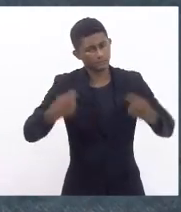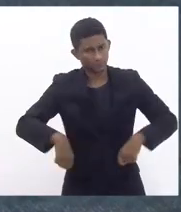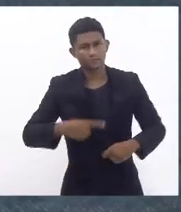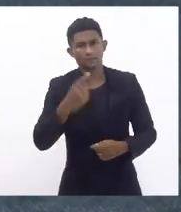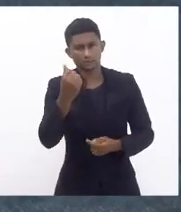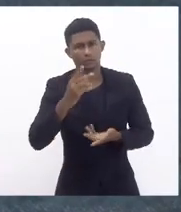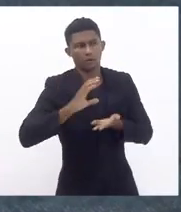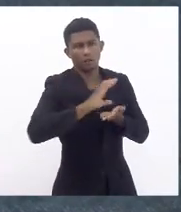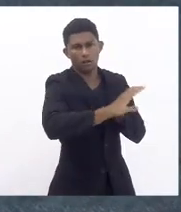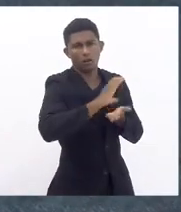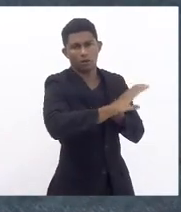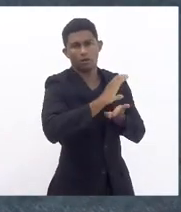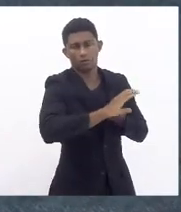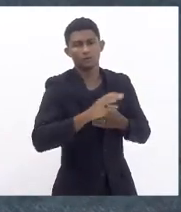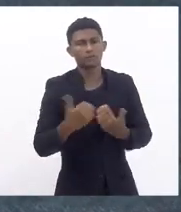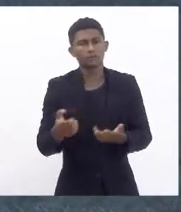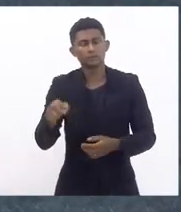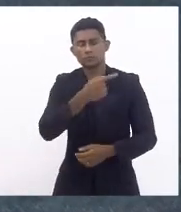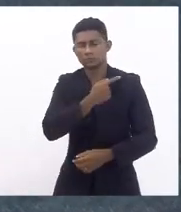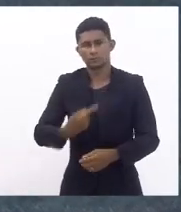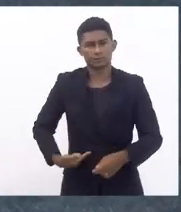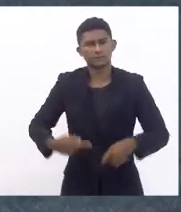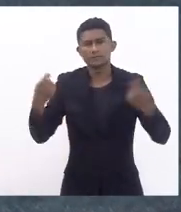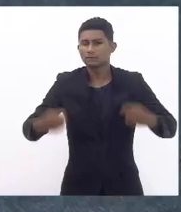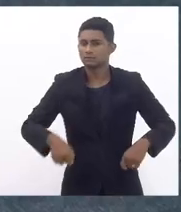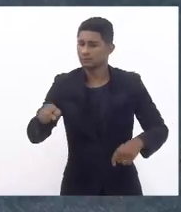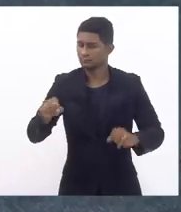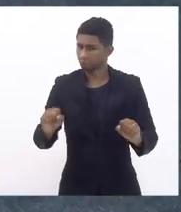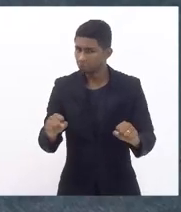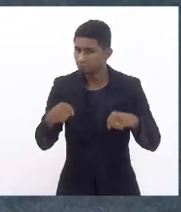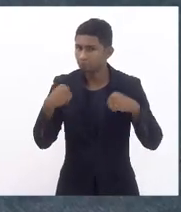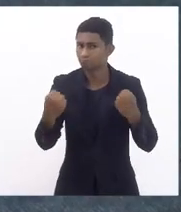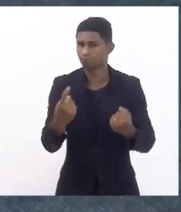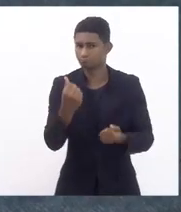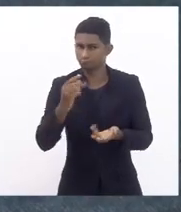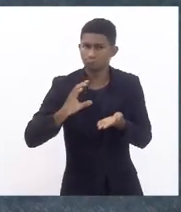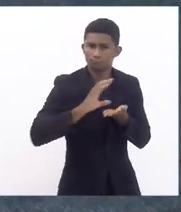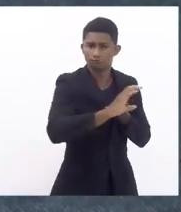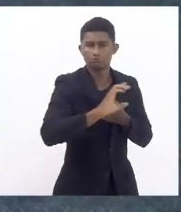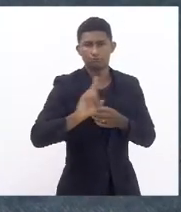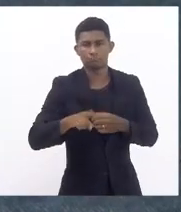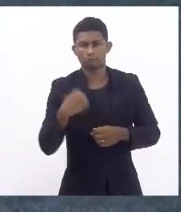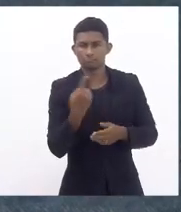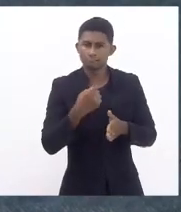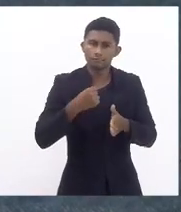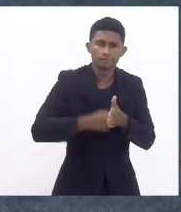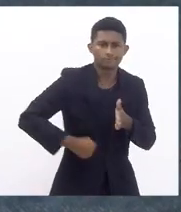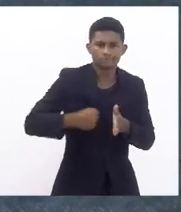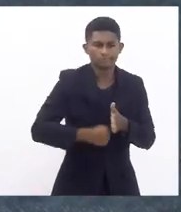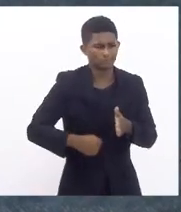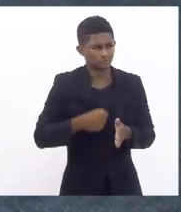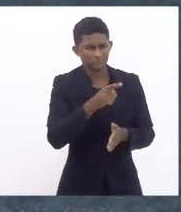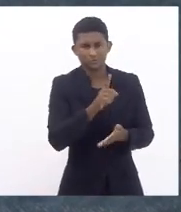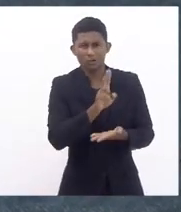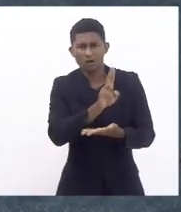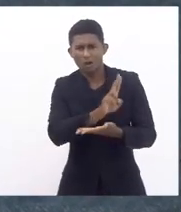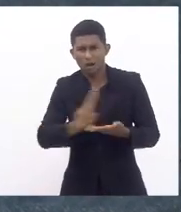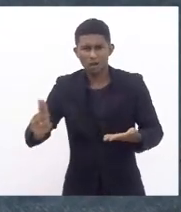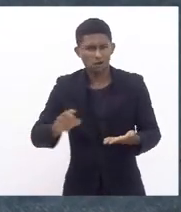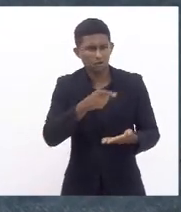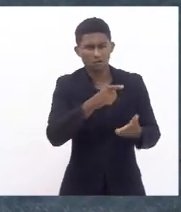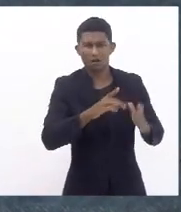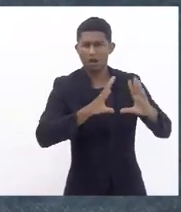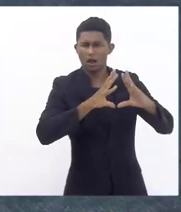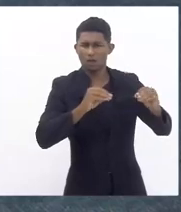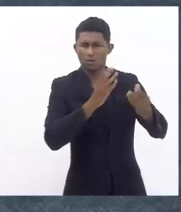investir até agora, que o governo se manifeste para poder fazer investimento. Porque essa é a nossa luta. Vai extinguir uma universidade, uma região que é a Zona